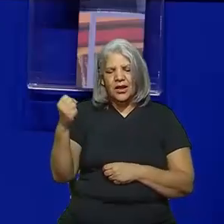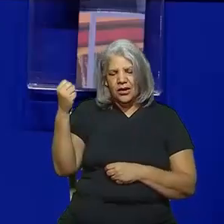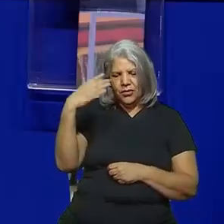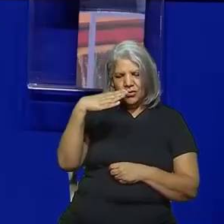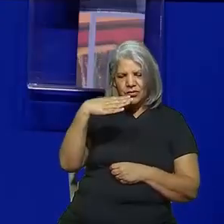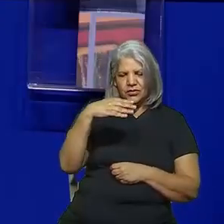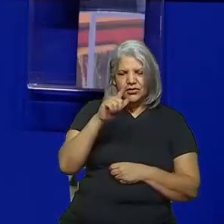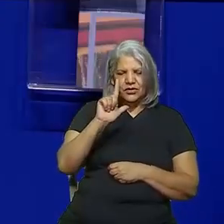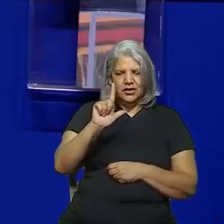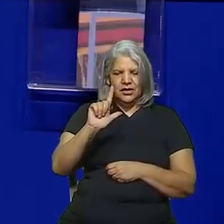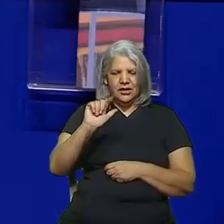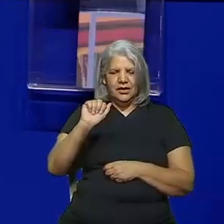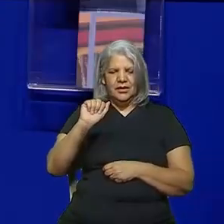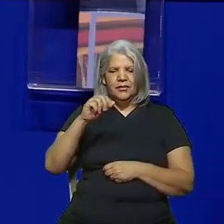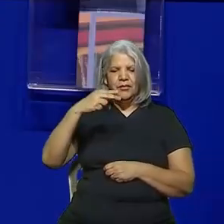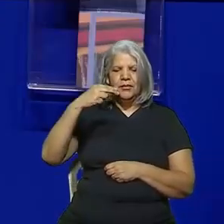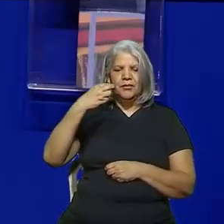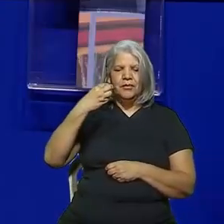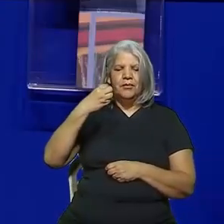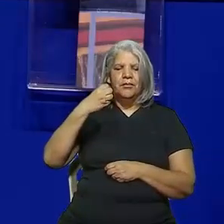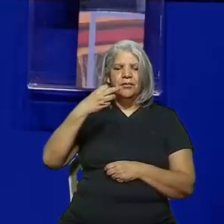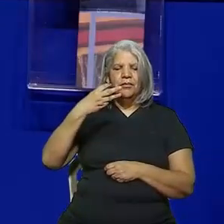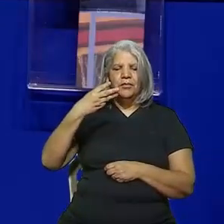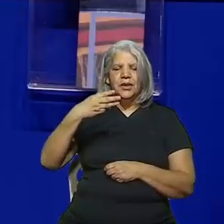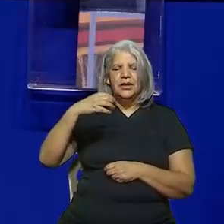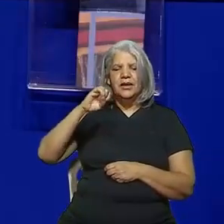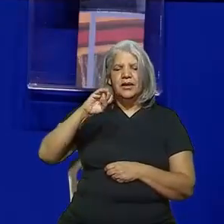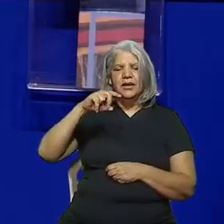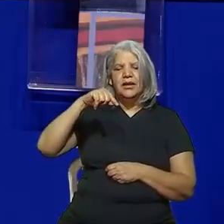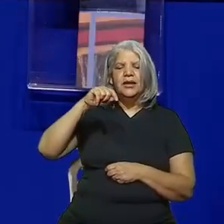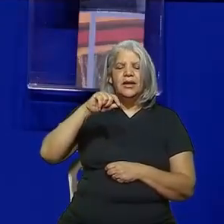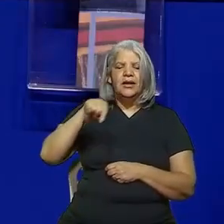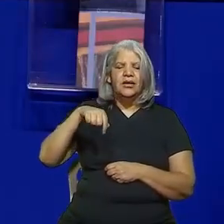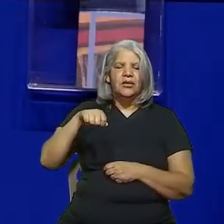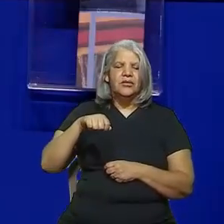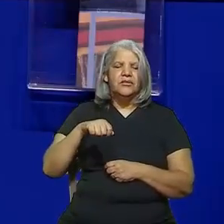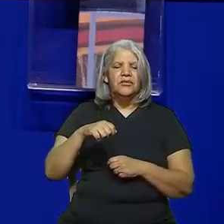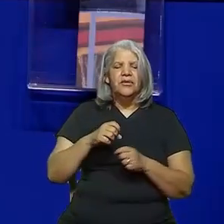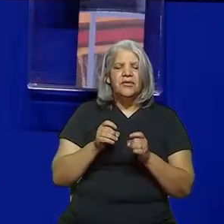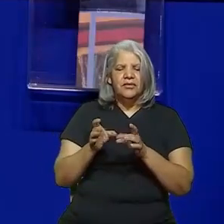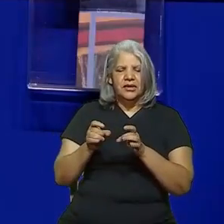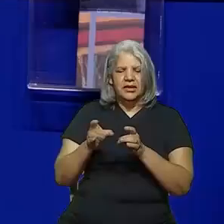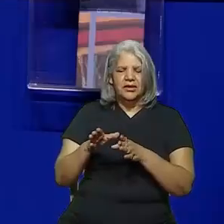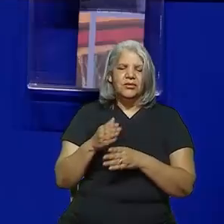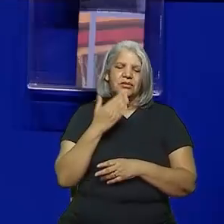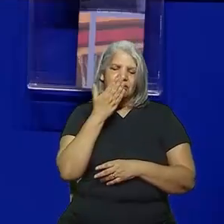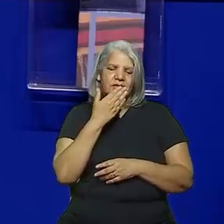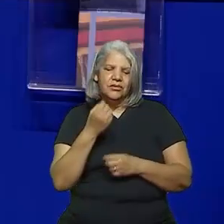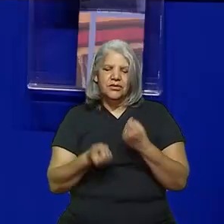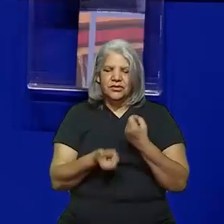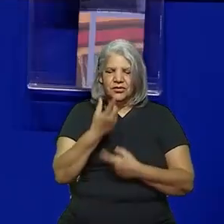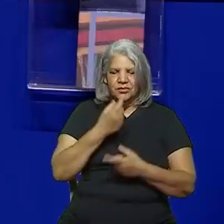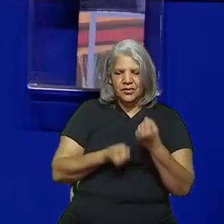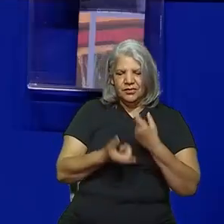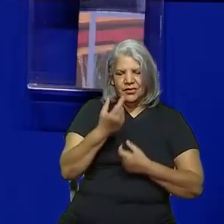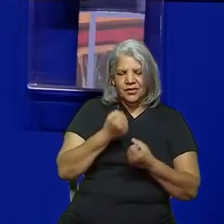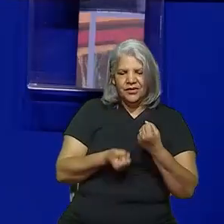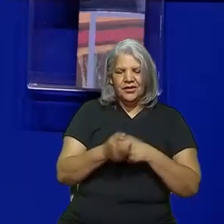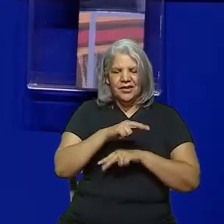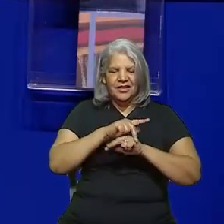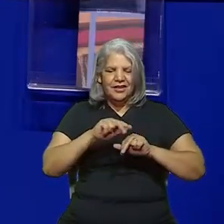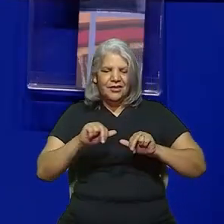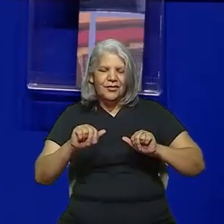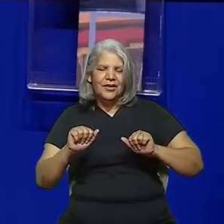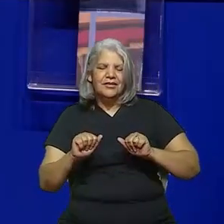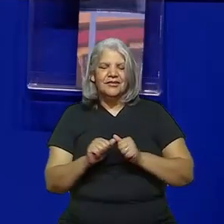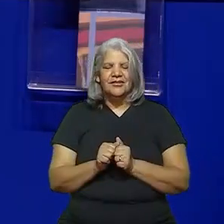aí tinha pipoqueiro, vendedor de doce, isso, enfim, aquela cidade vivia um momento muito